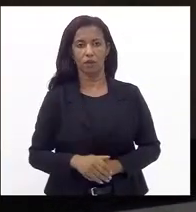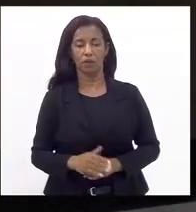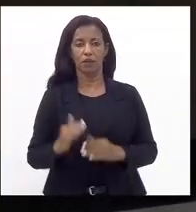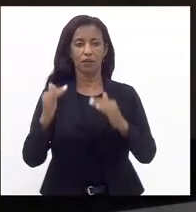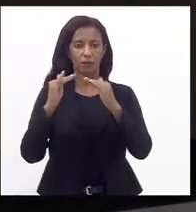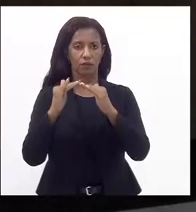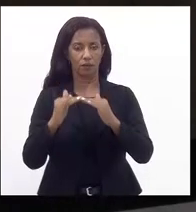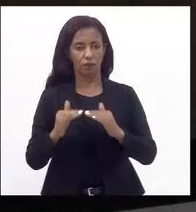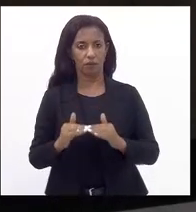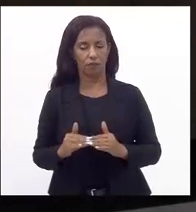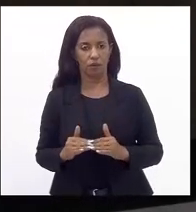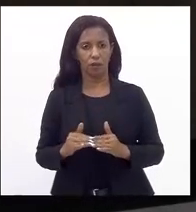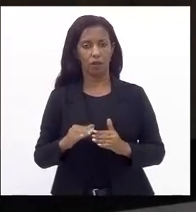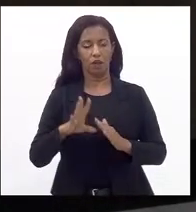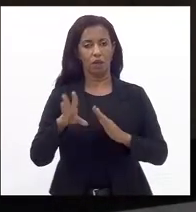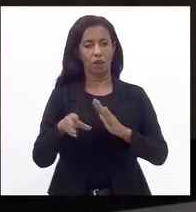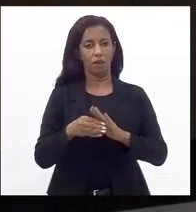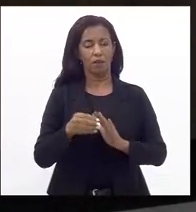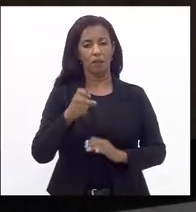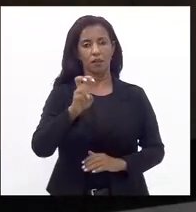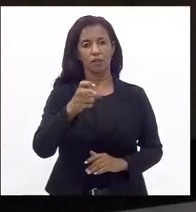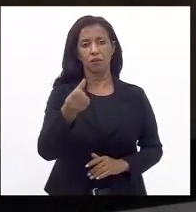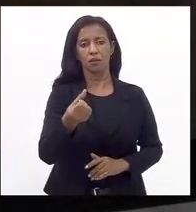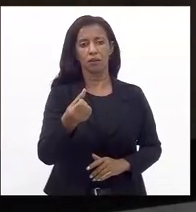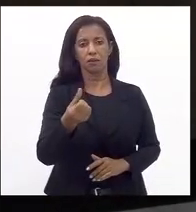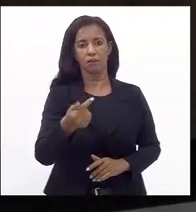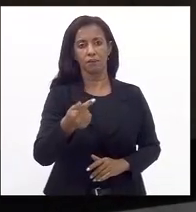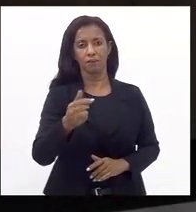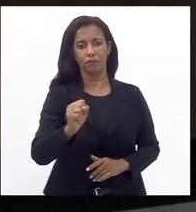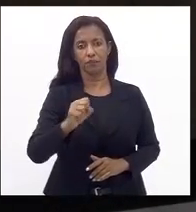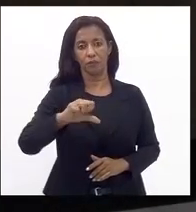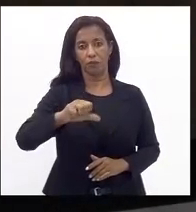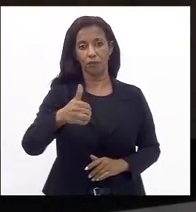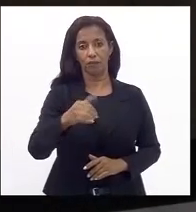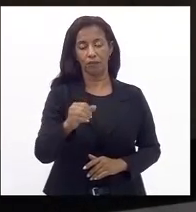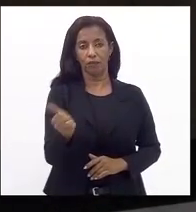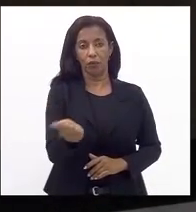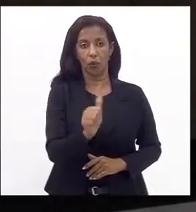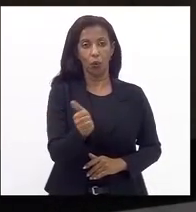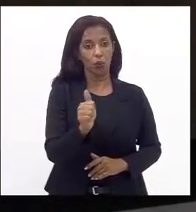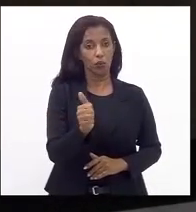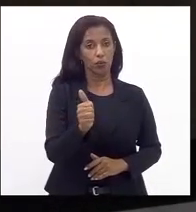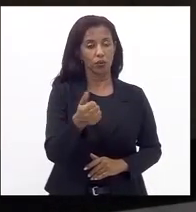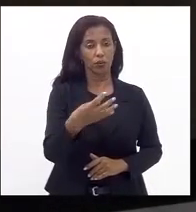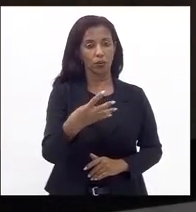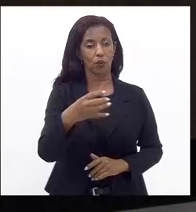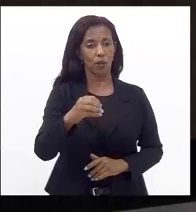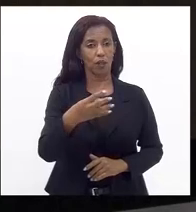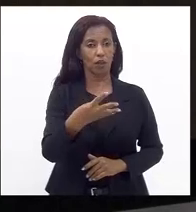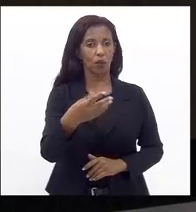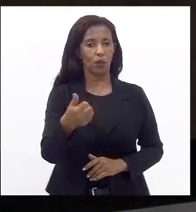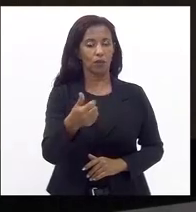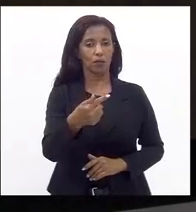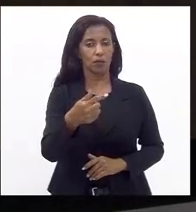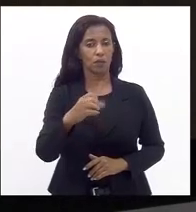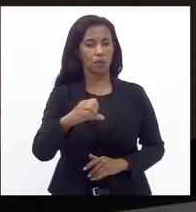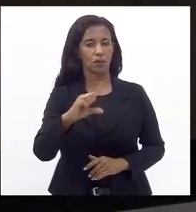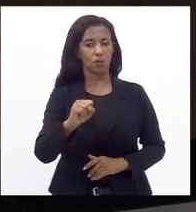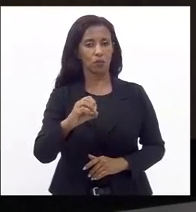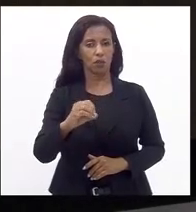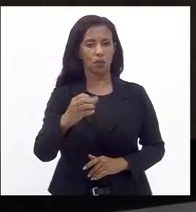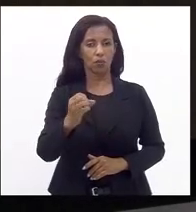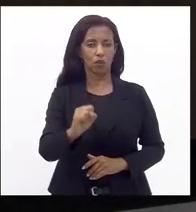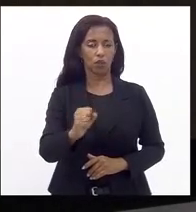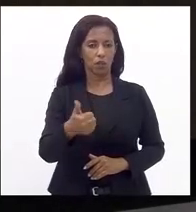favorável com as emendas supressivas cinco seis sete oito nove dez onze 4041 79